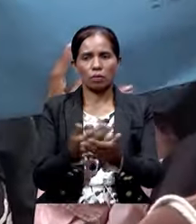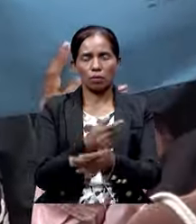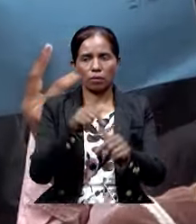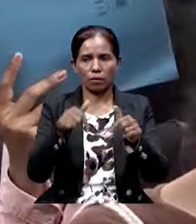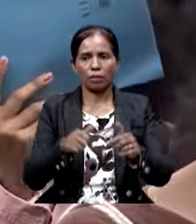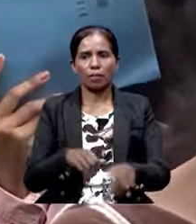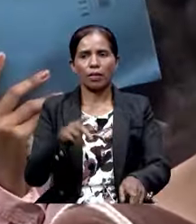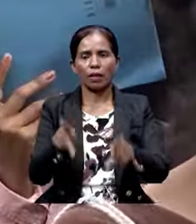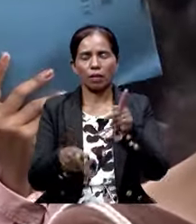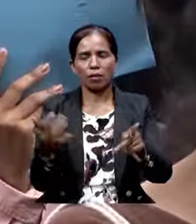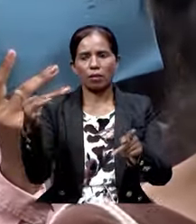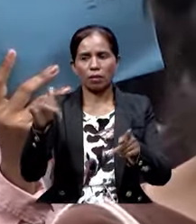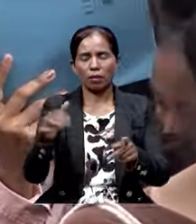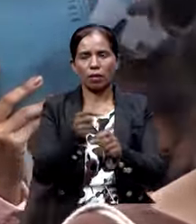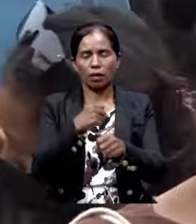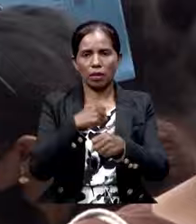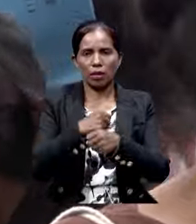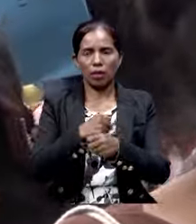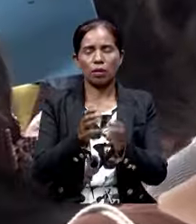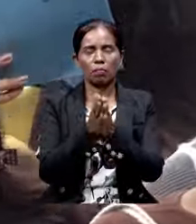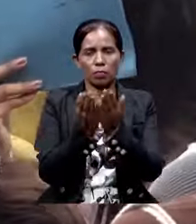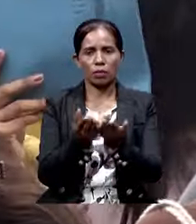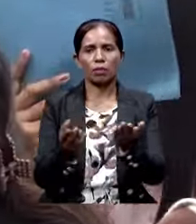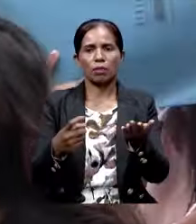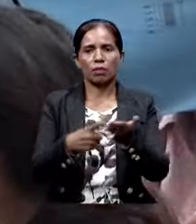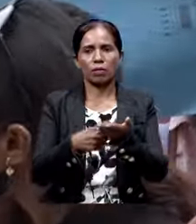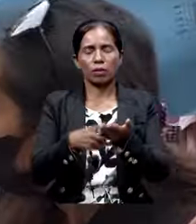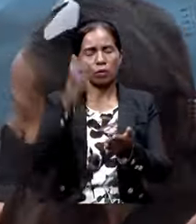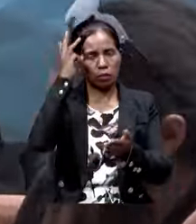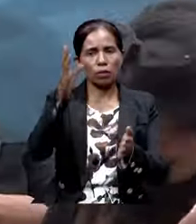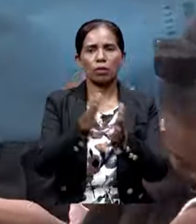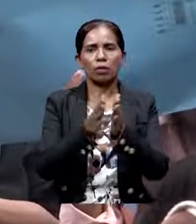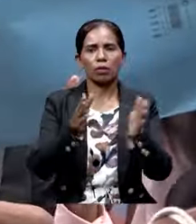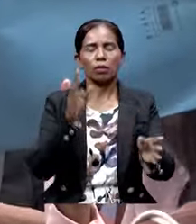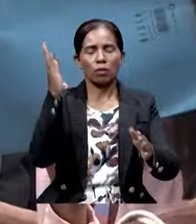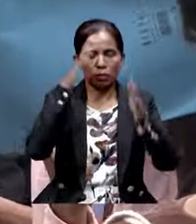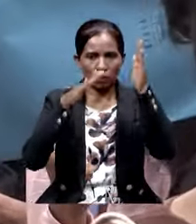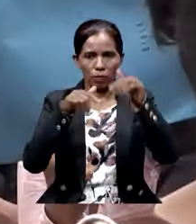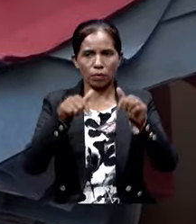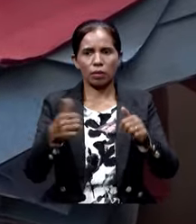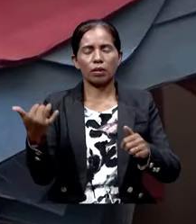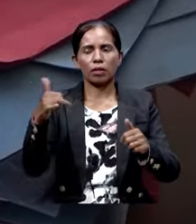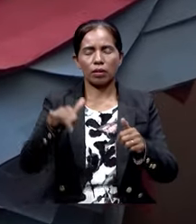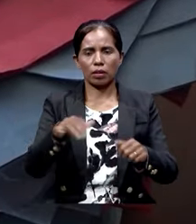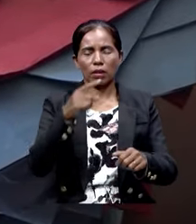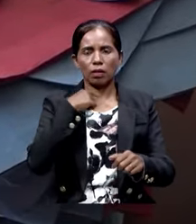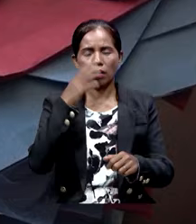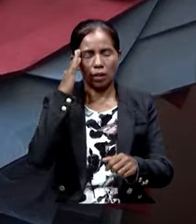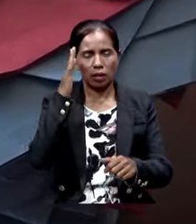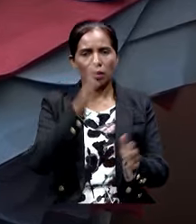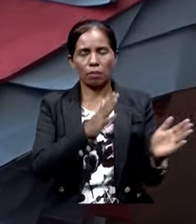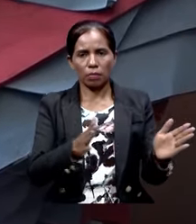Se real sirenebe trata documento refere, preocupa tebe so problema né. Sira considera